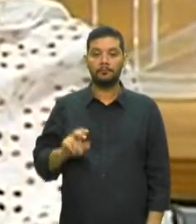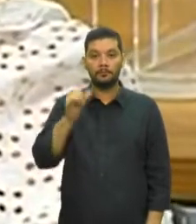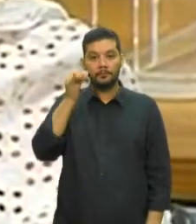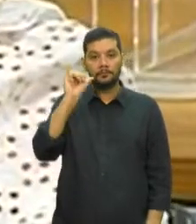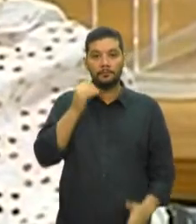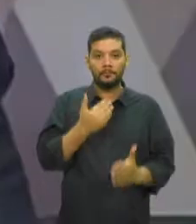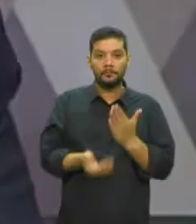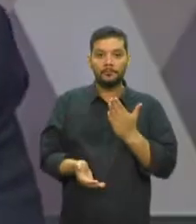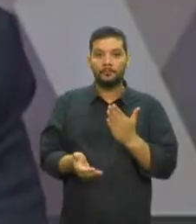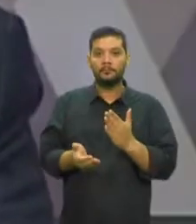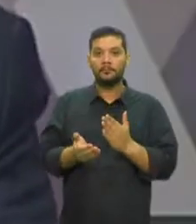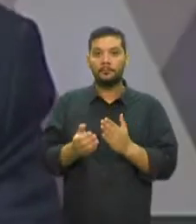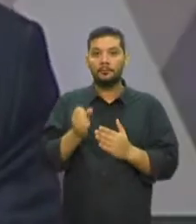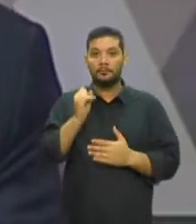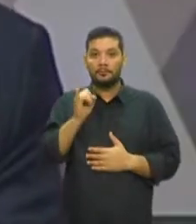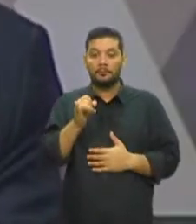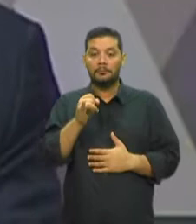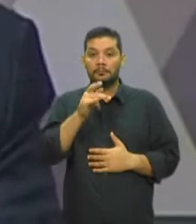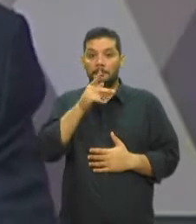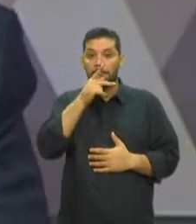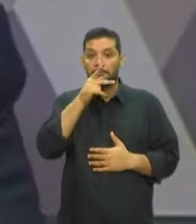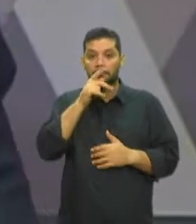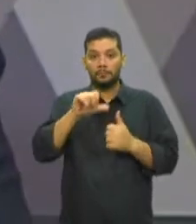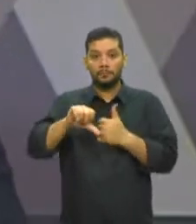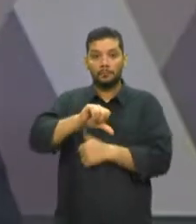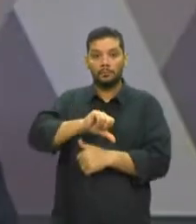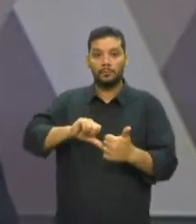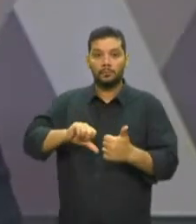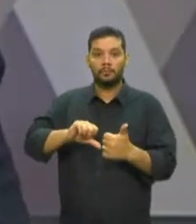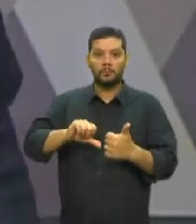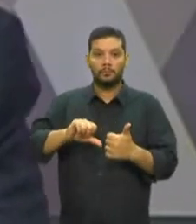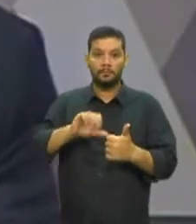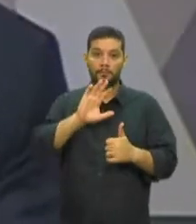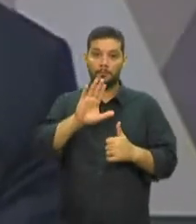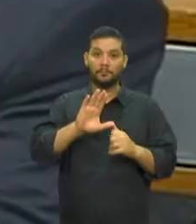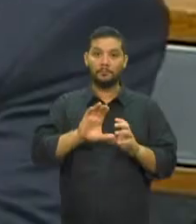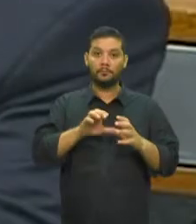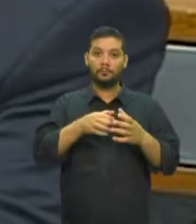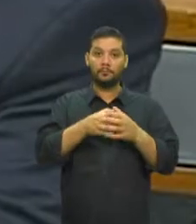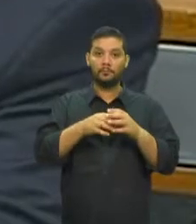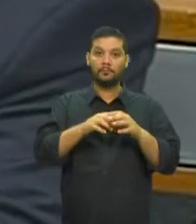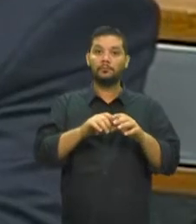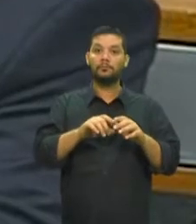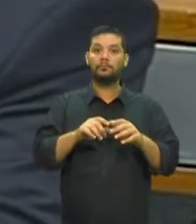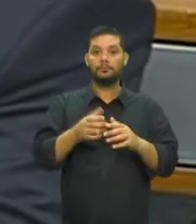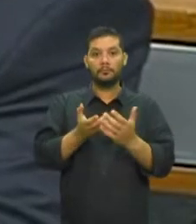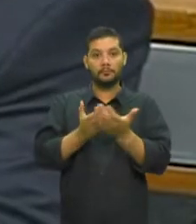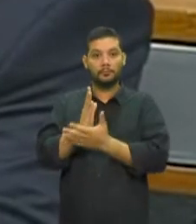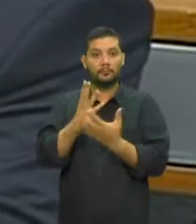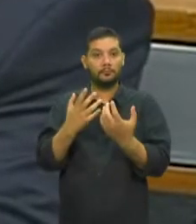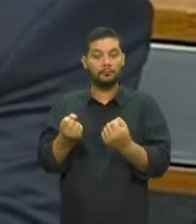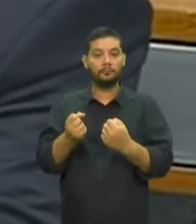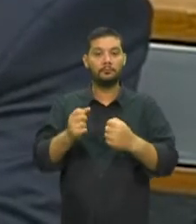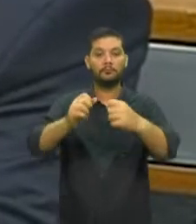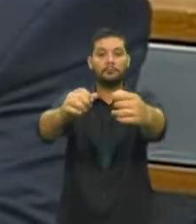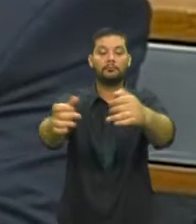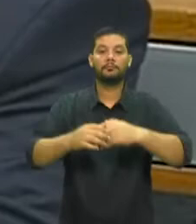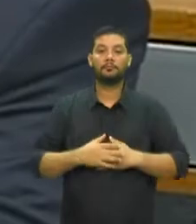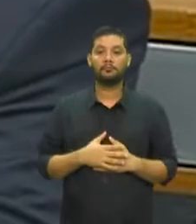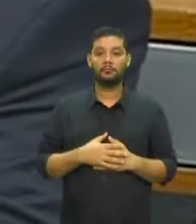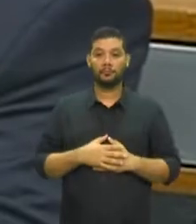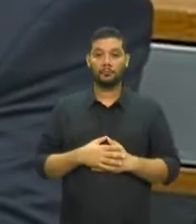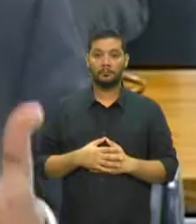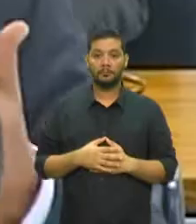deixem os partidos, desde que a mudança seja aprovada pelas legendas. Entre os pontos retirados da PEC foi